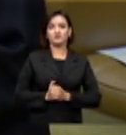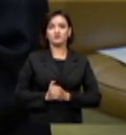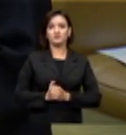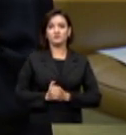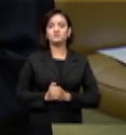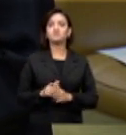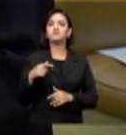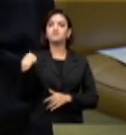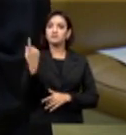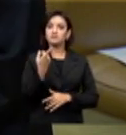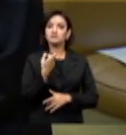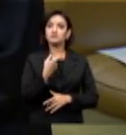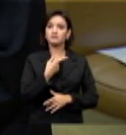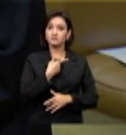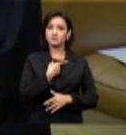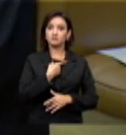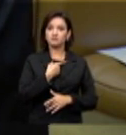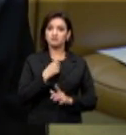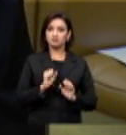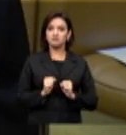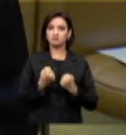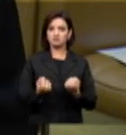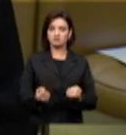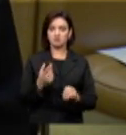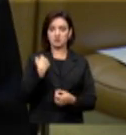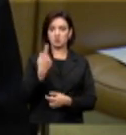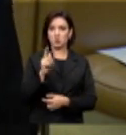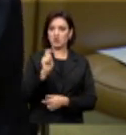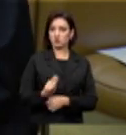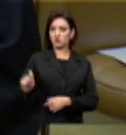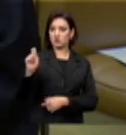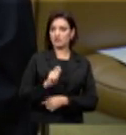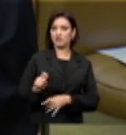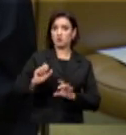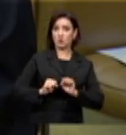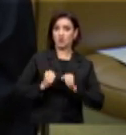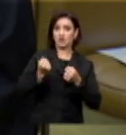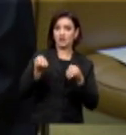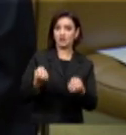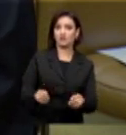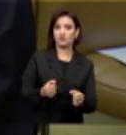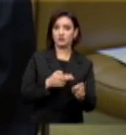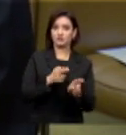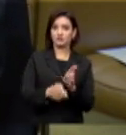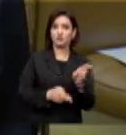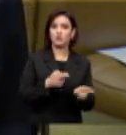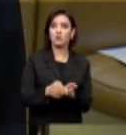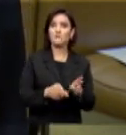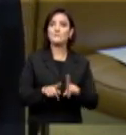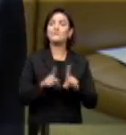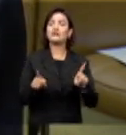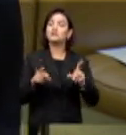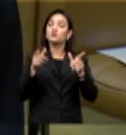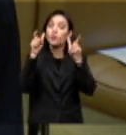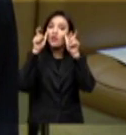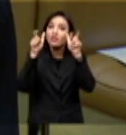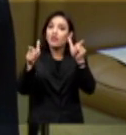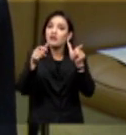Nós defendemos, a Ferrofrente é uma associação que atua na defesa do modal ferroviário à luz do interesse